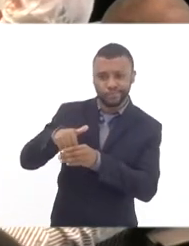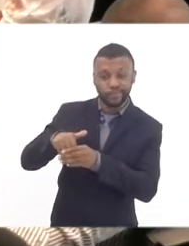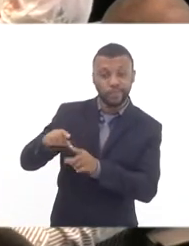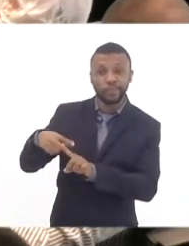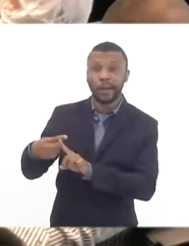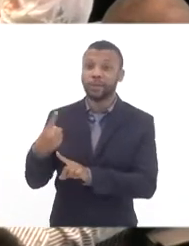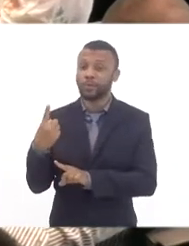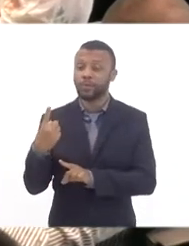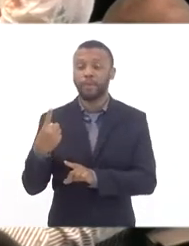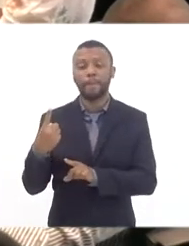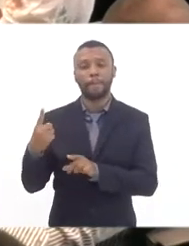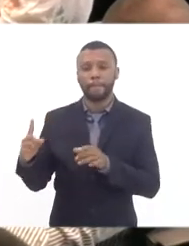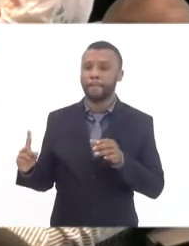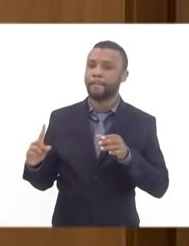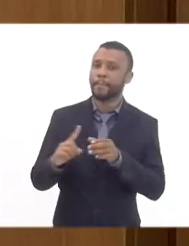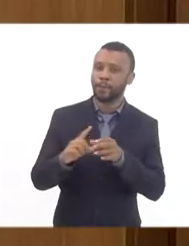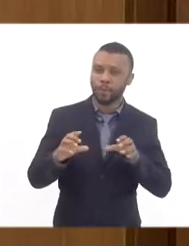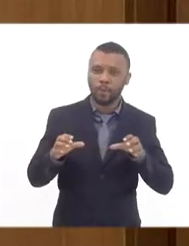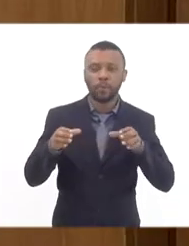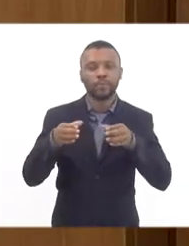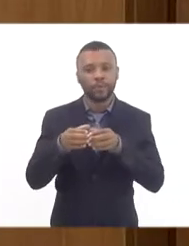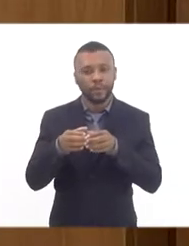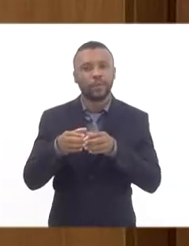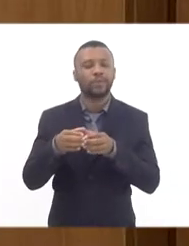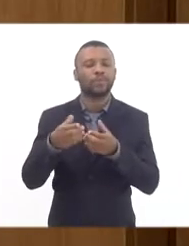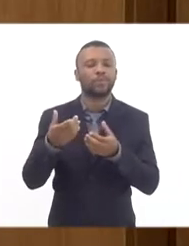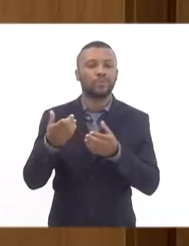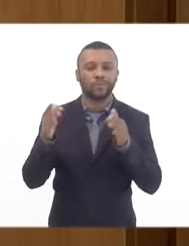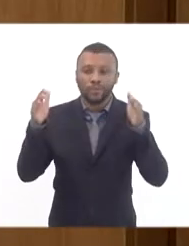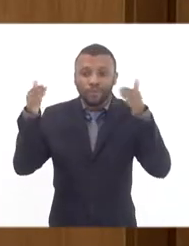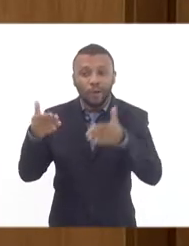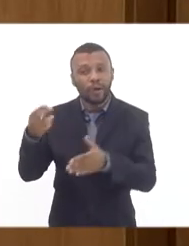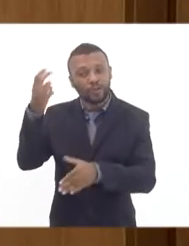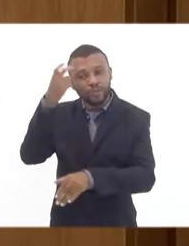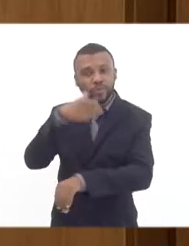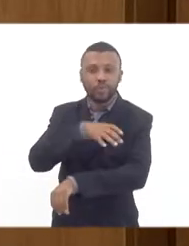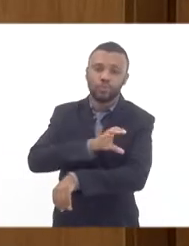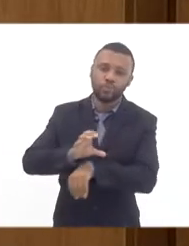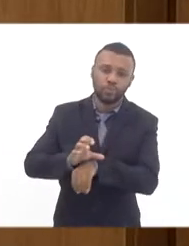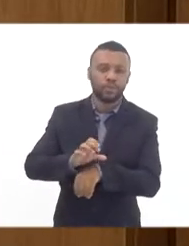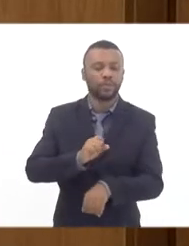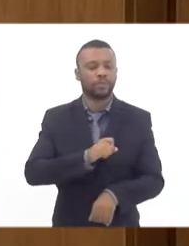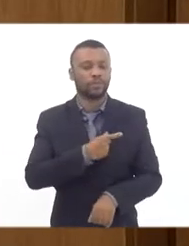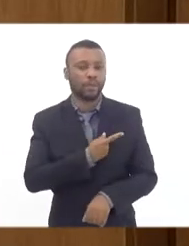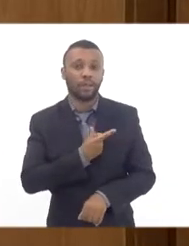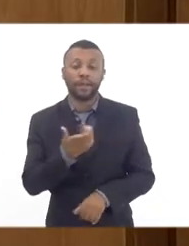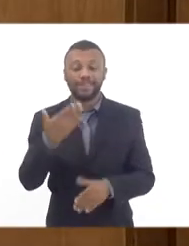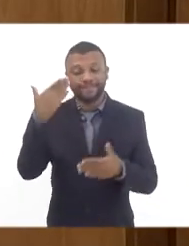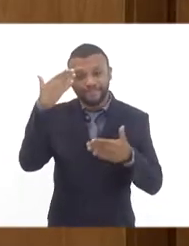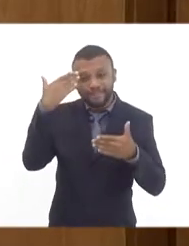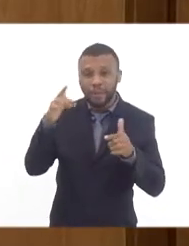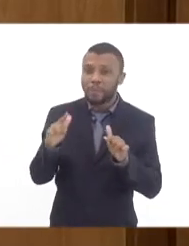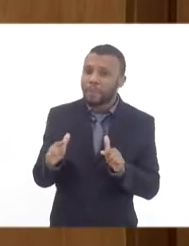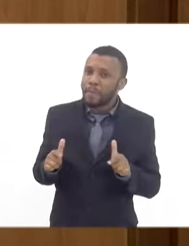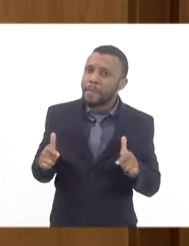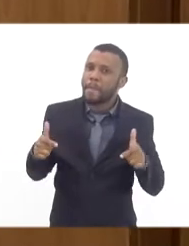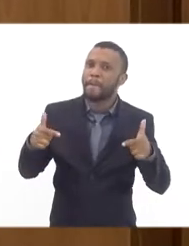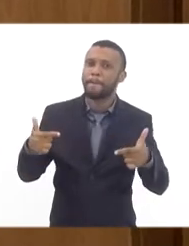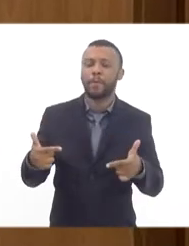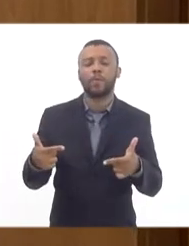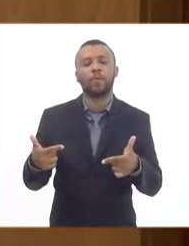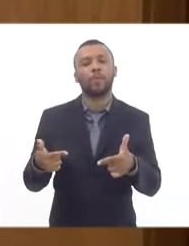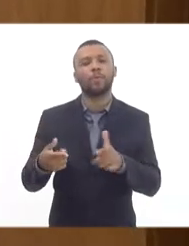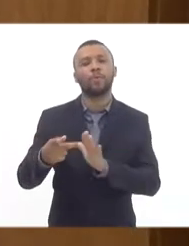Conselho Municipal de Cultura da cidade de São Gonçalo. Quero agradecer muito a iniciativa, né, e esse avanço, né, do